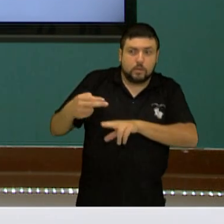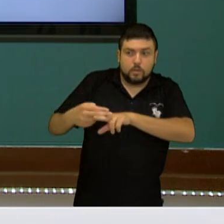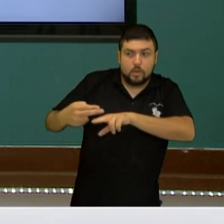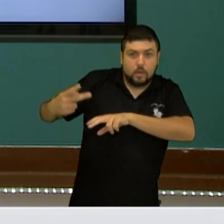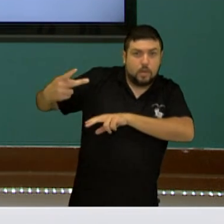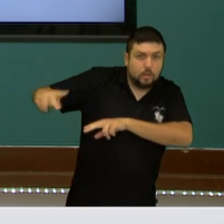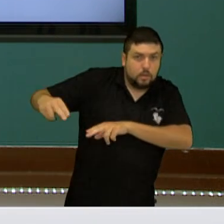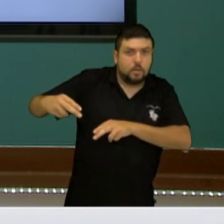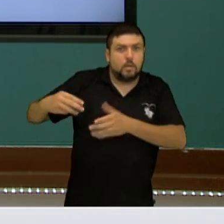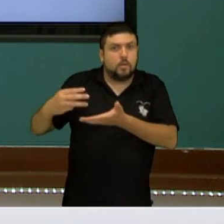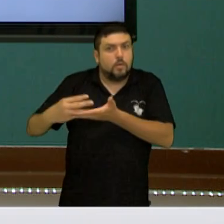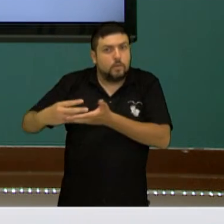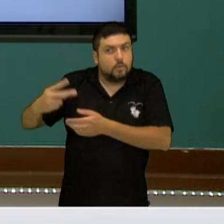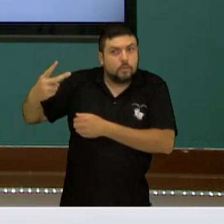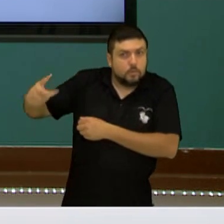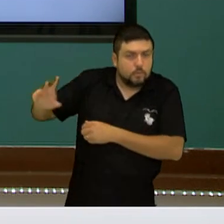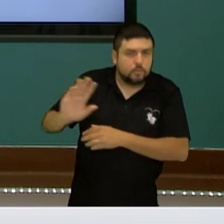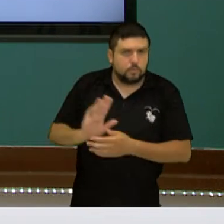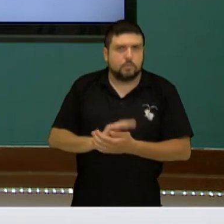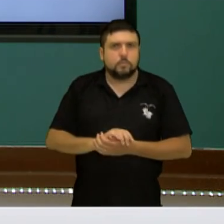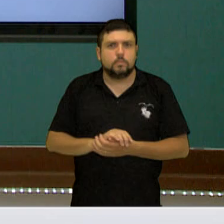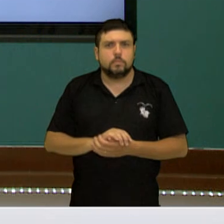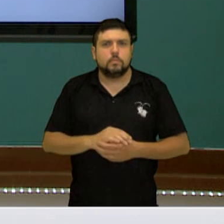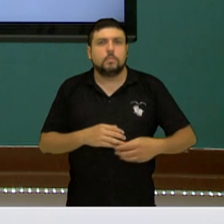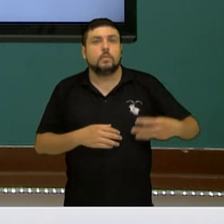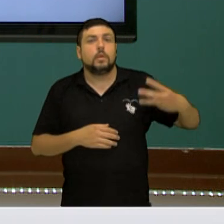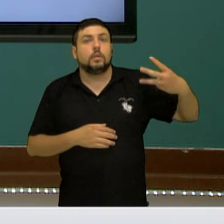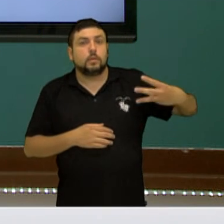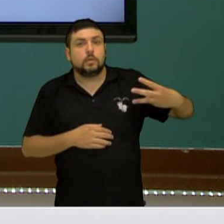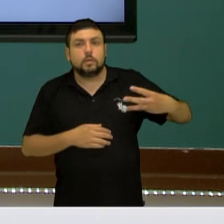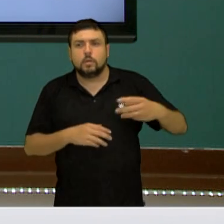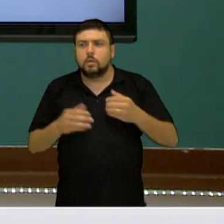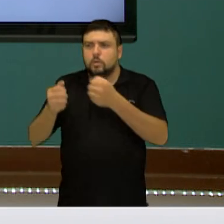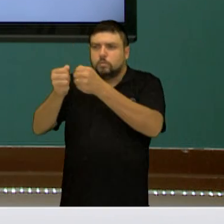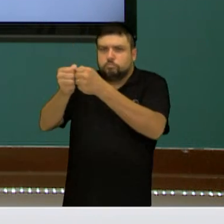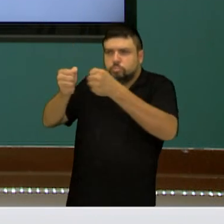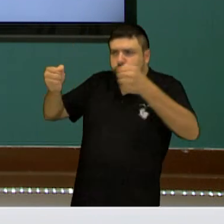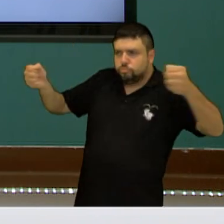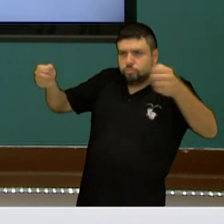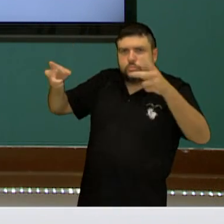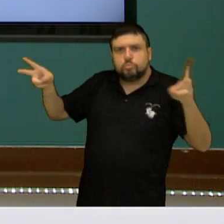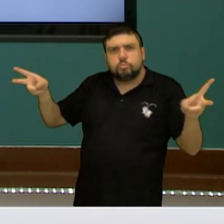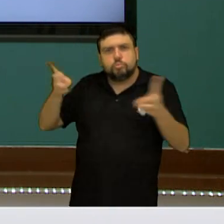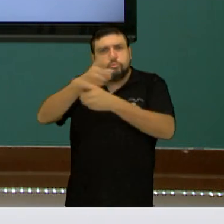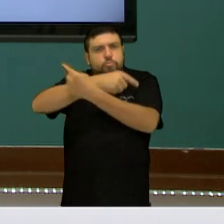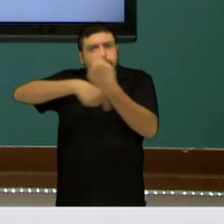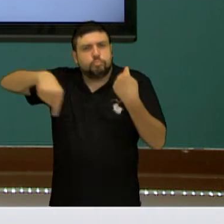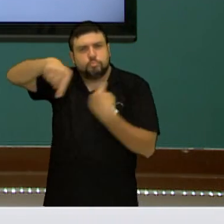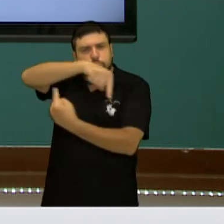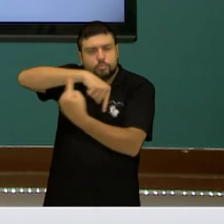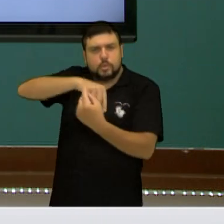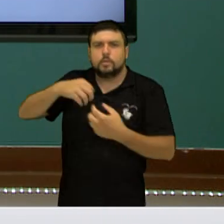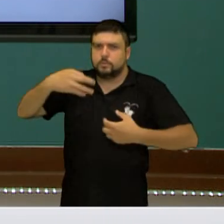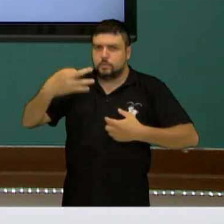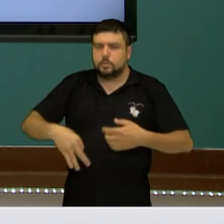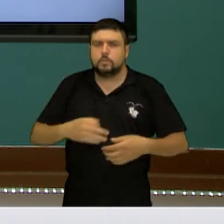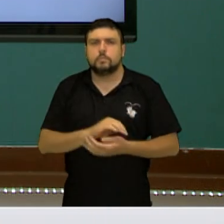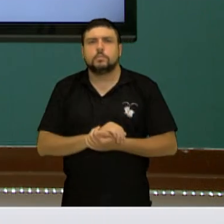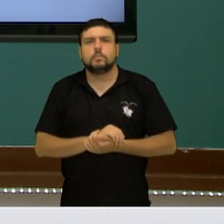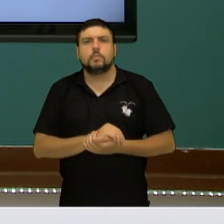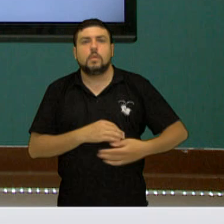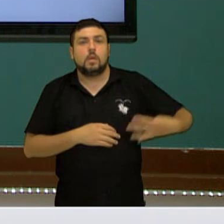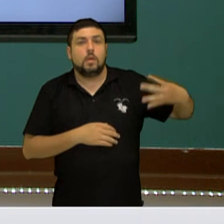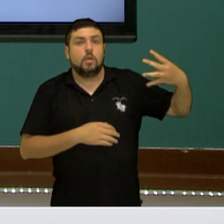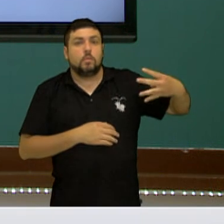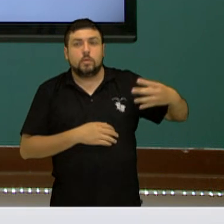está correta. Manter o ambiente arejado. Isso, então a 2 e a 3 estão corretas. E o paciente deve